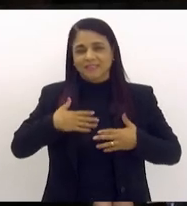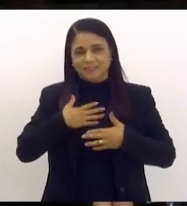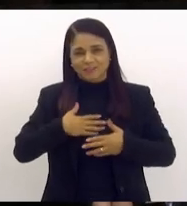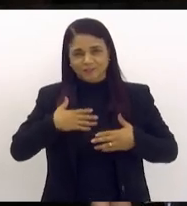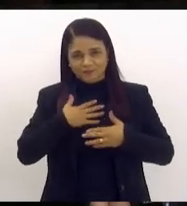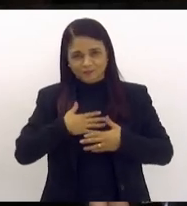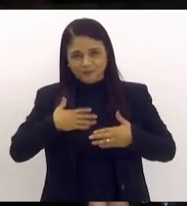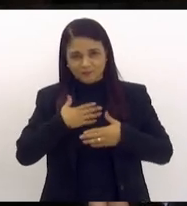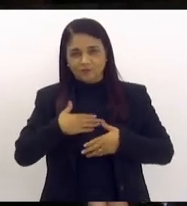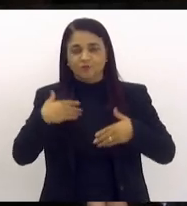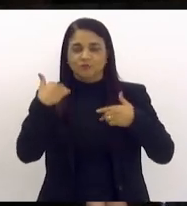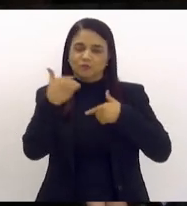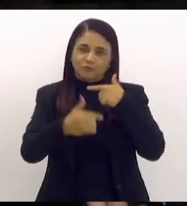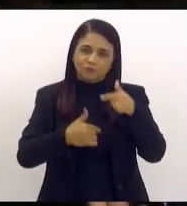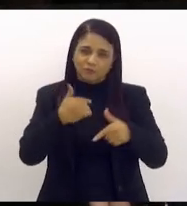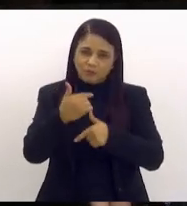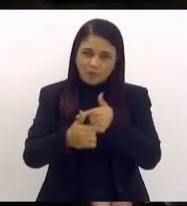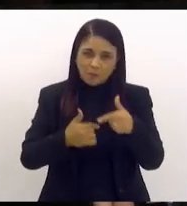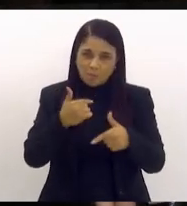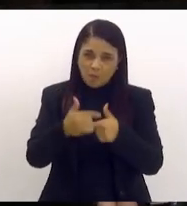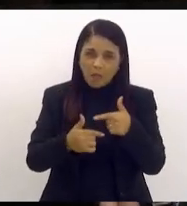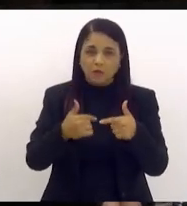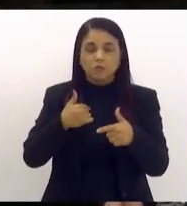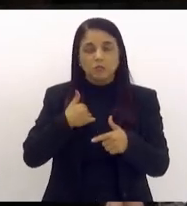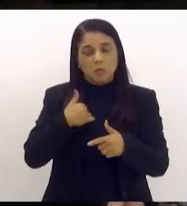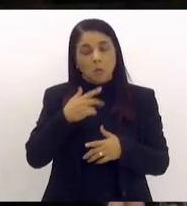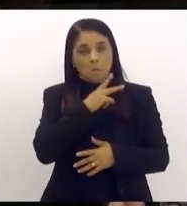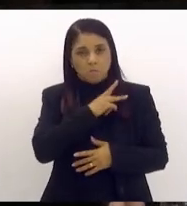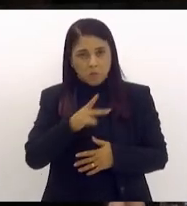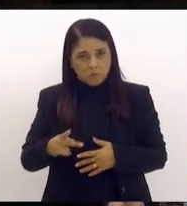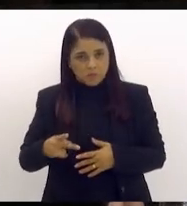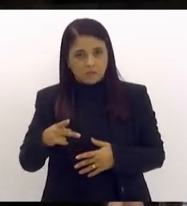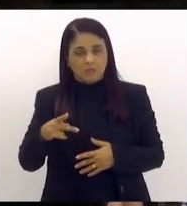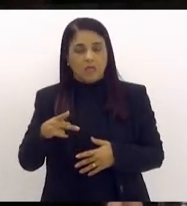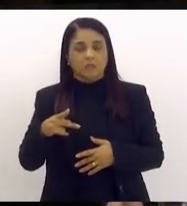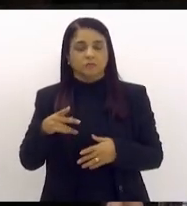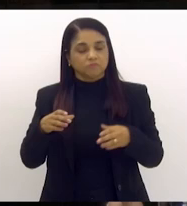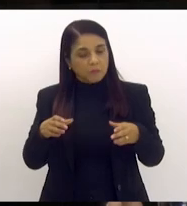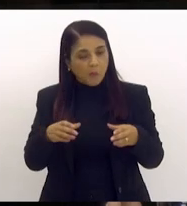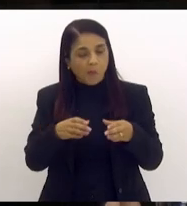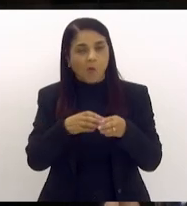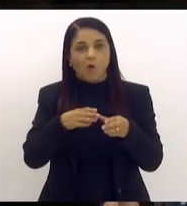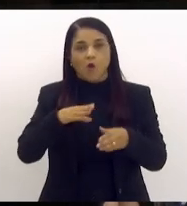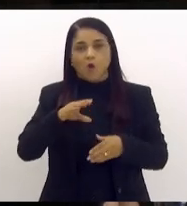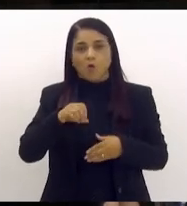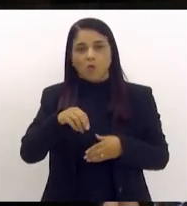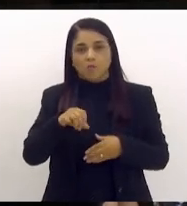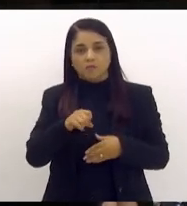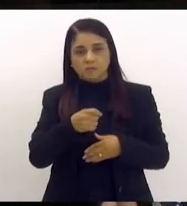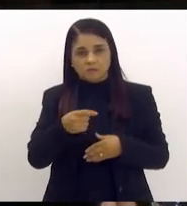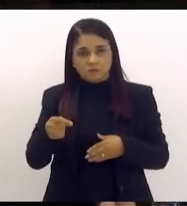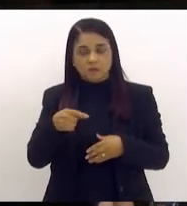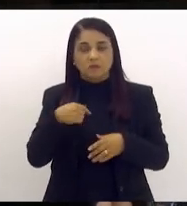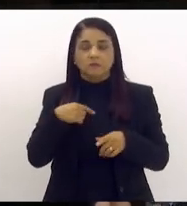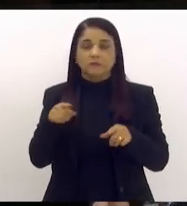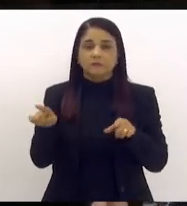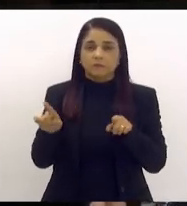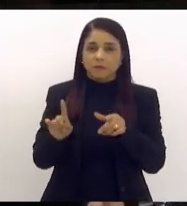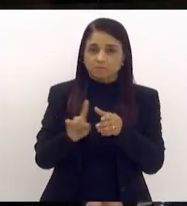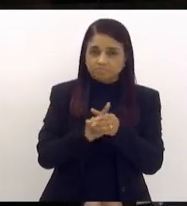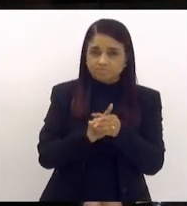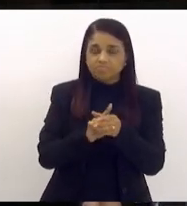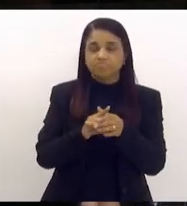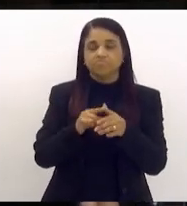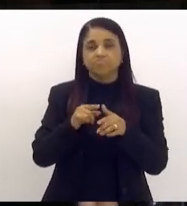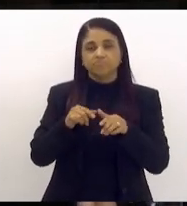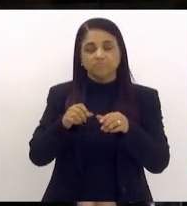dos nossos trabalhos né dos trabalhos que eu presido através dessa comissão e que venham não é Fazer parte desta